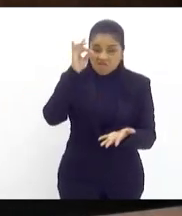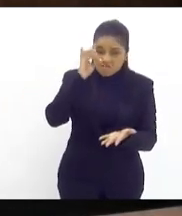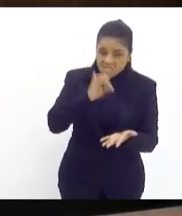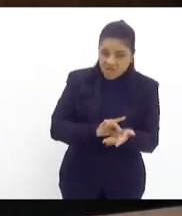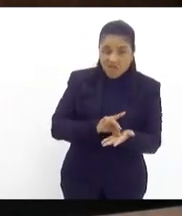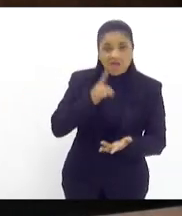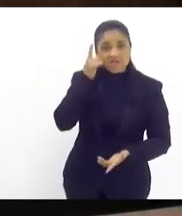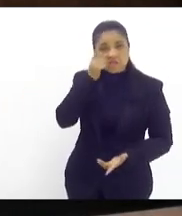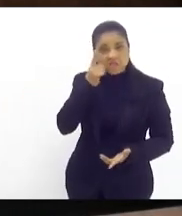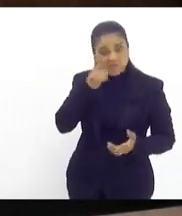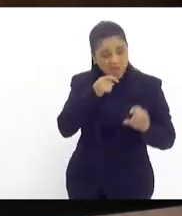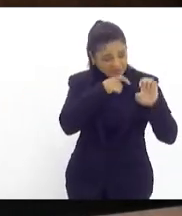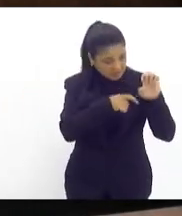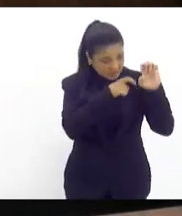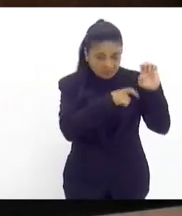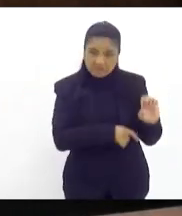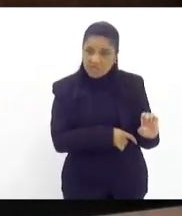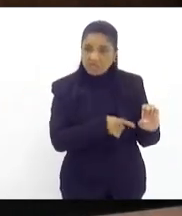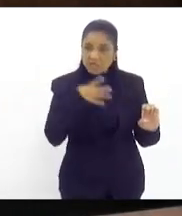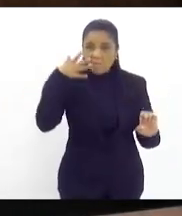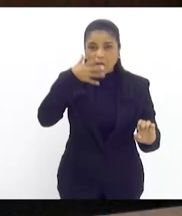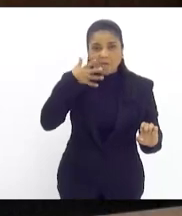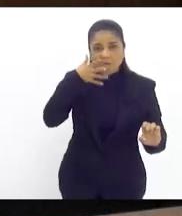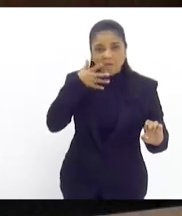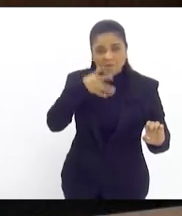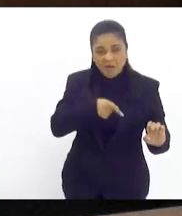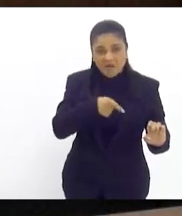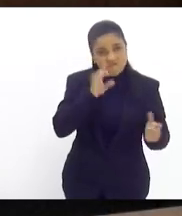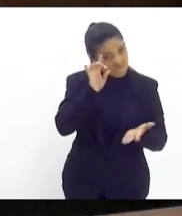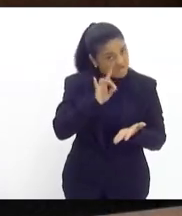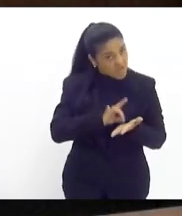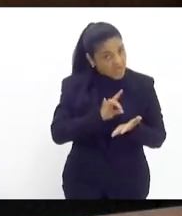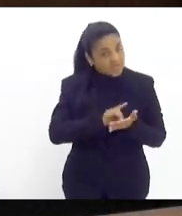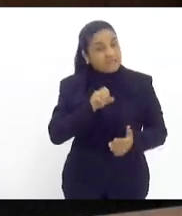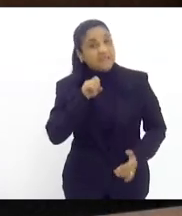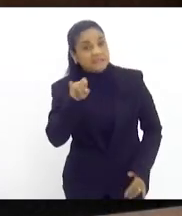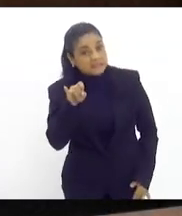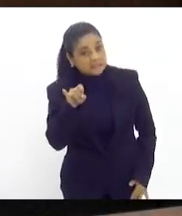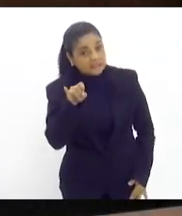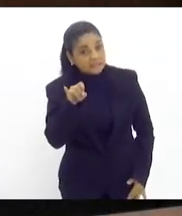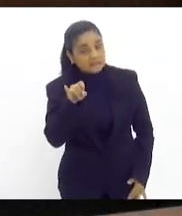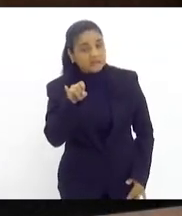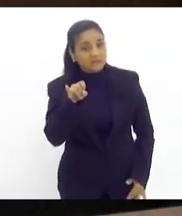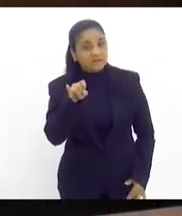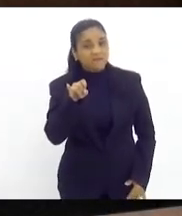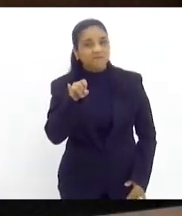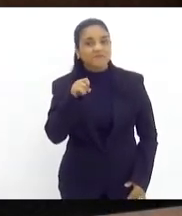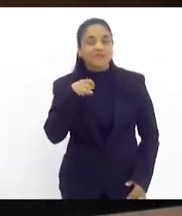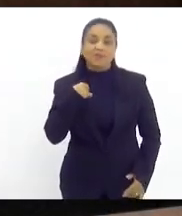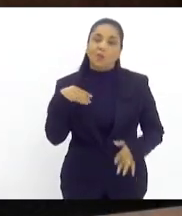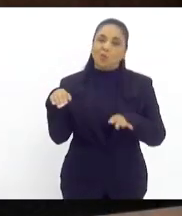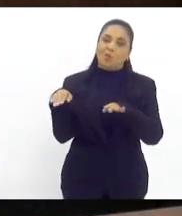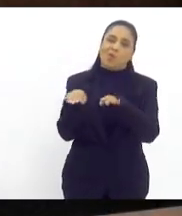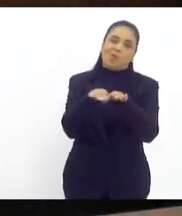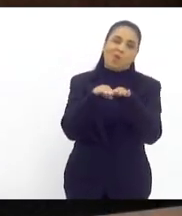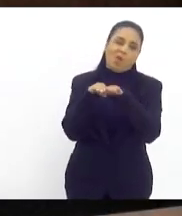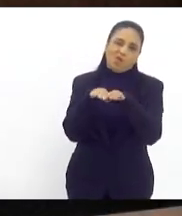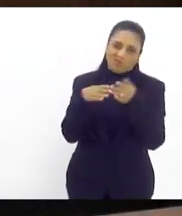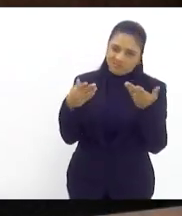deputado de esquerda falou se fosse verdade nós então nos assemelharíamos